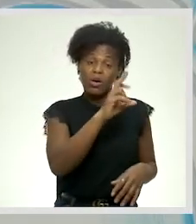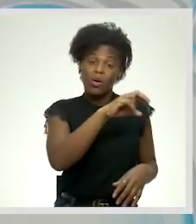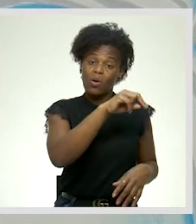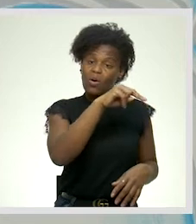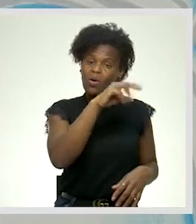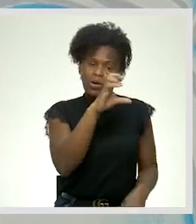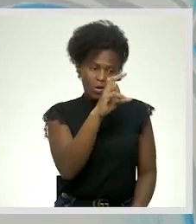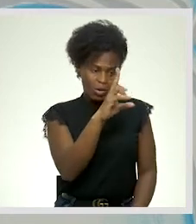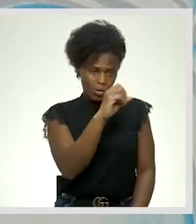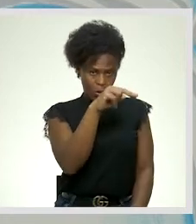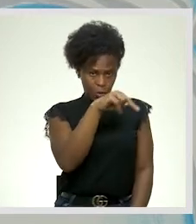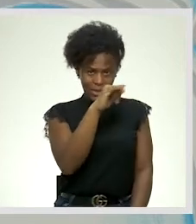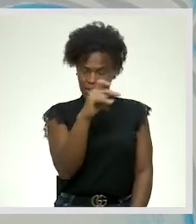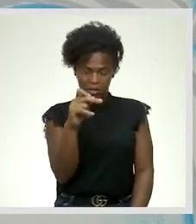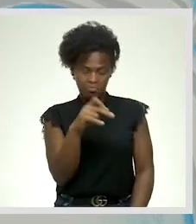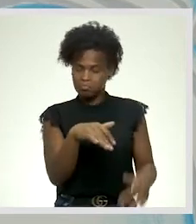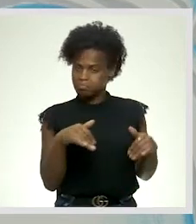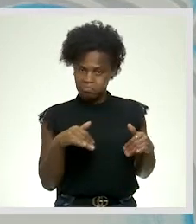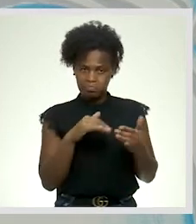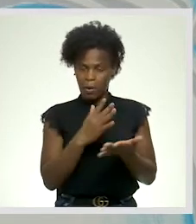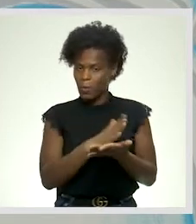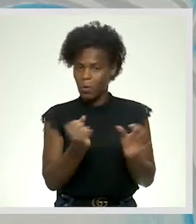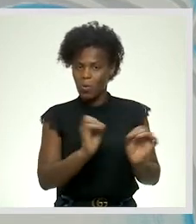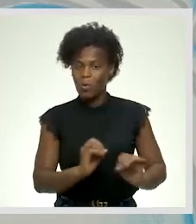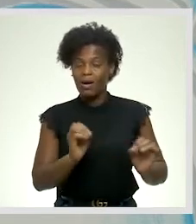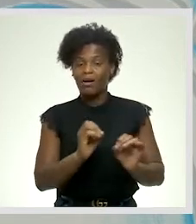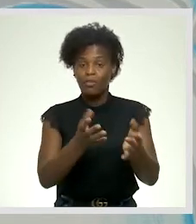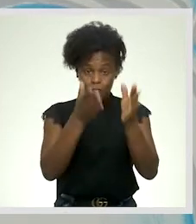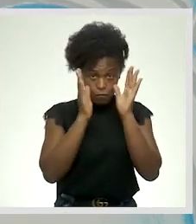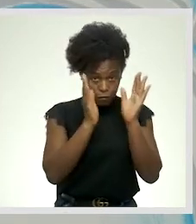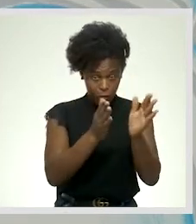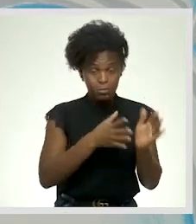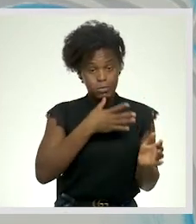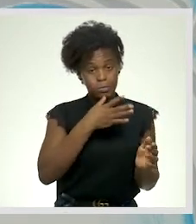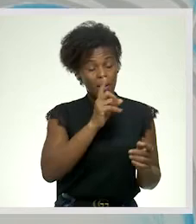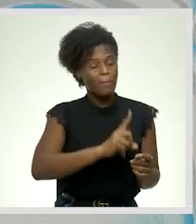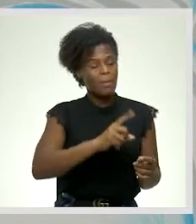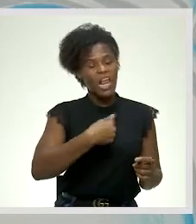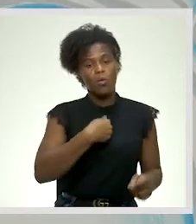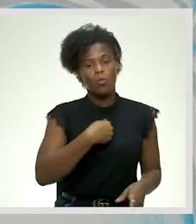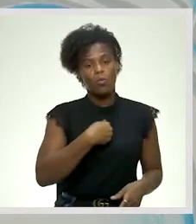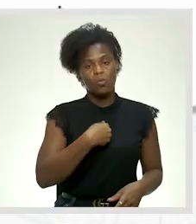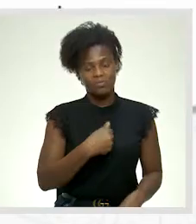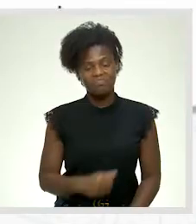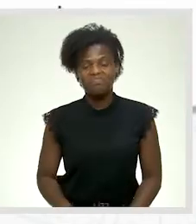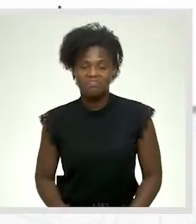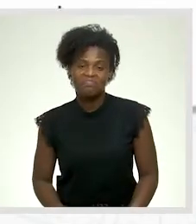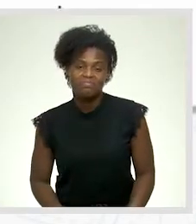é isenta e nem imparcial, coloca o foco narrativo na primeira pessoa.